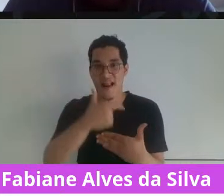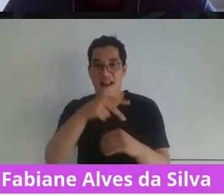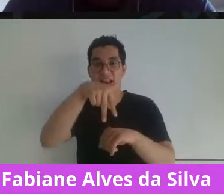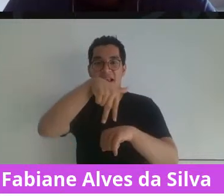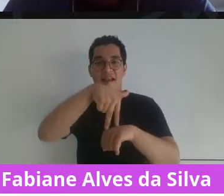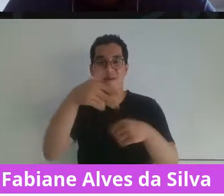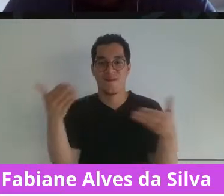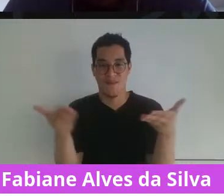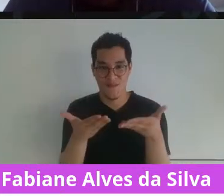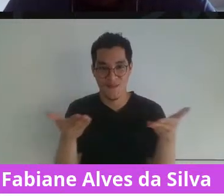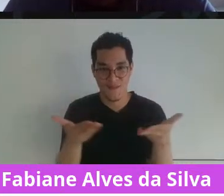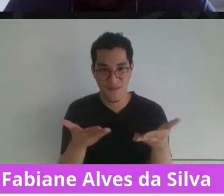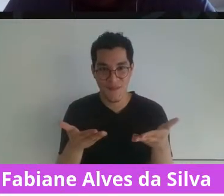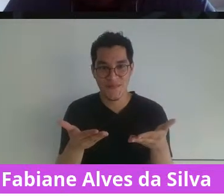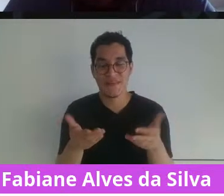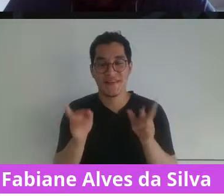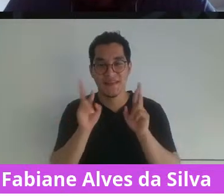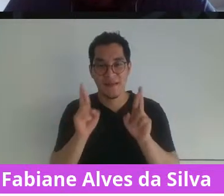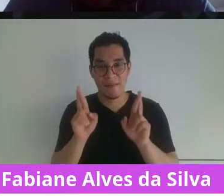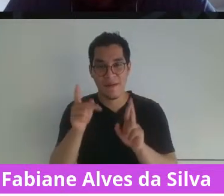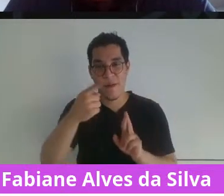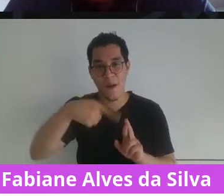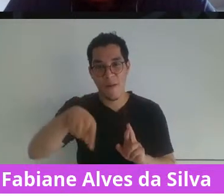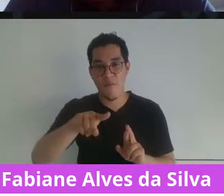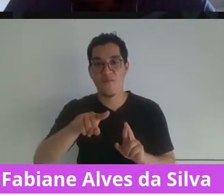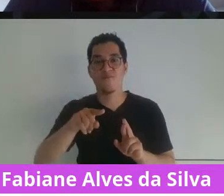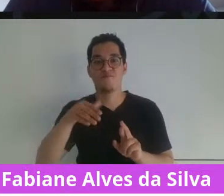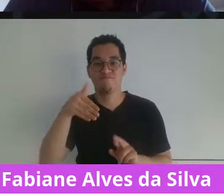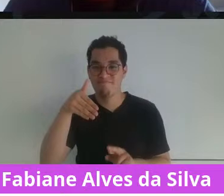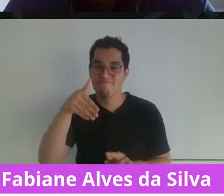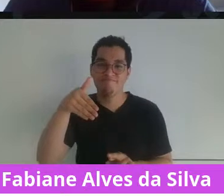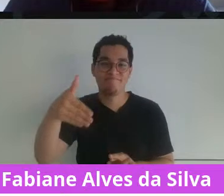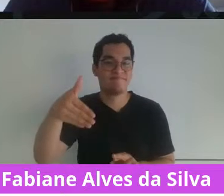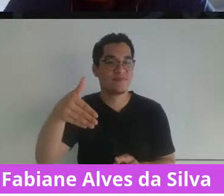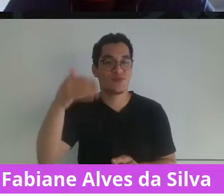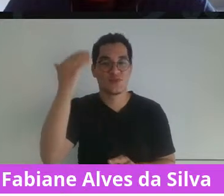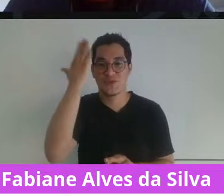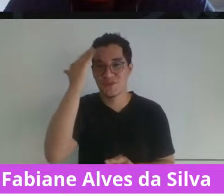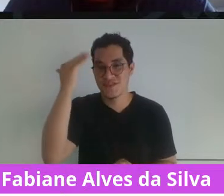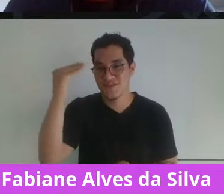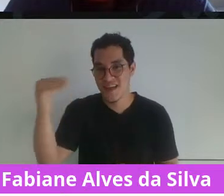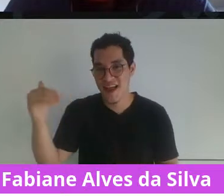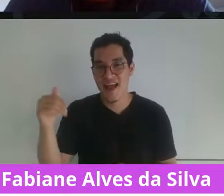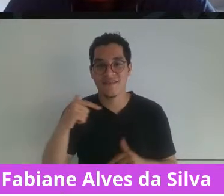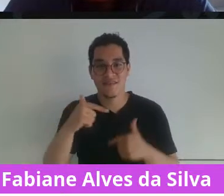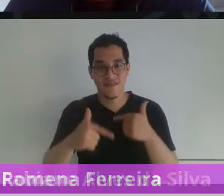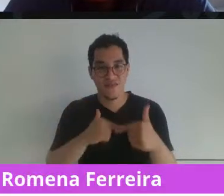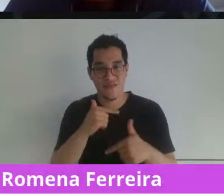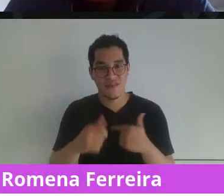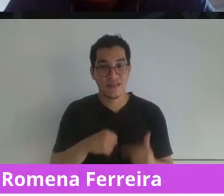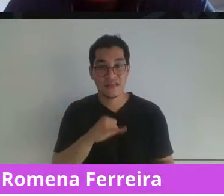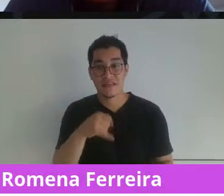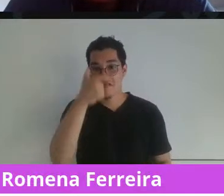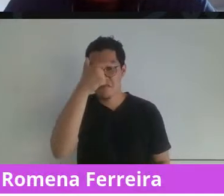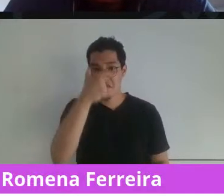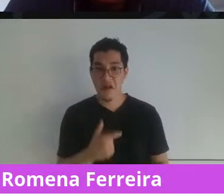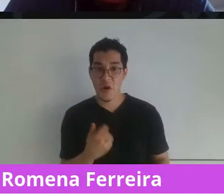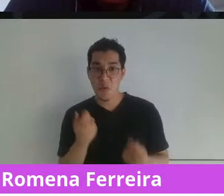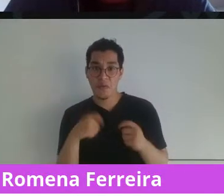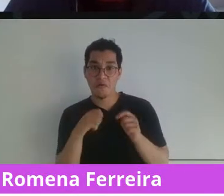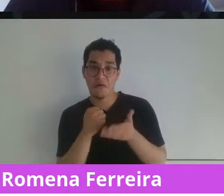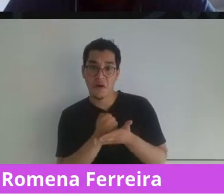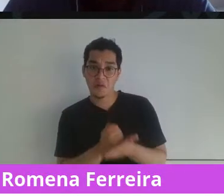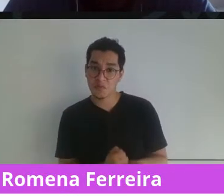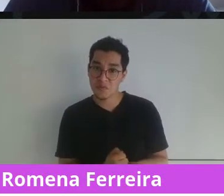que vocês tenham sucesso nos trabalhos de vocês e qualquer coisa que eu possa ser útil, podem contar